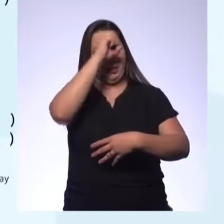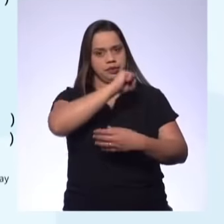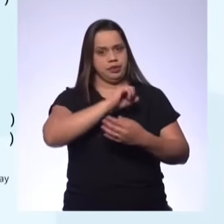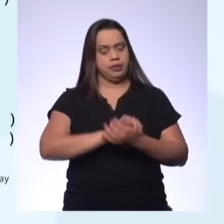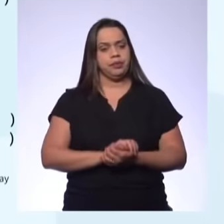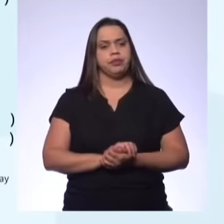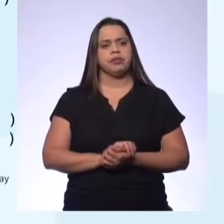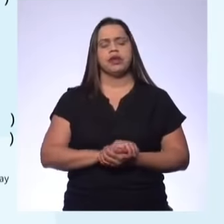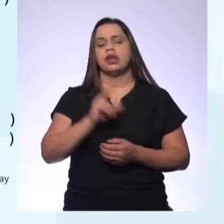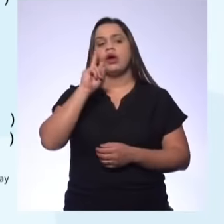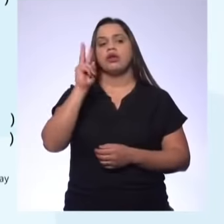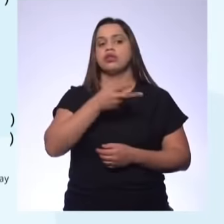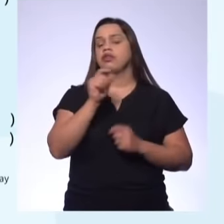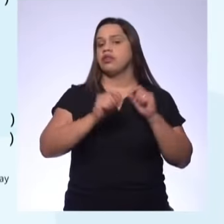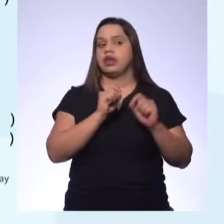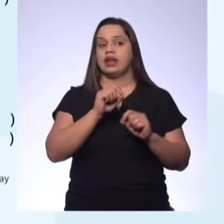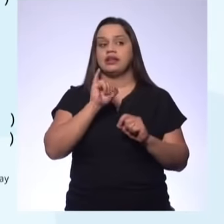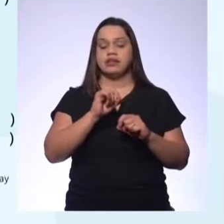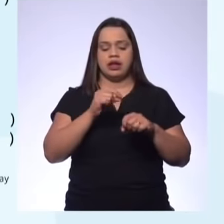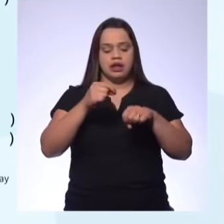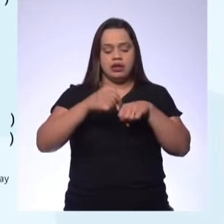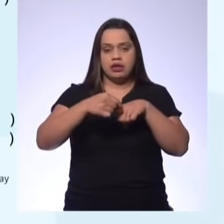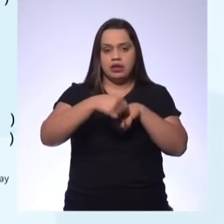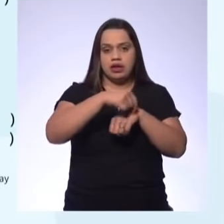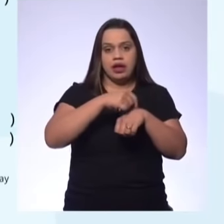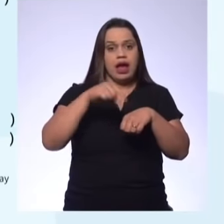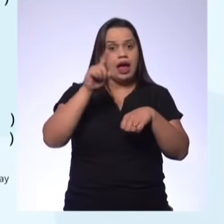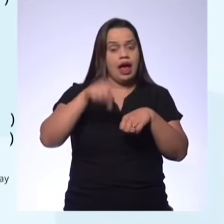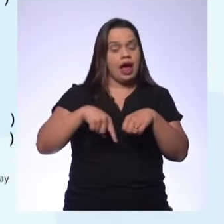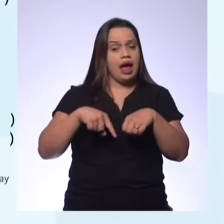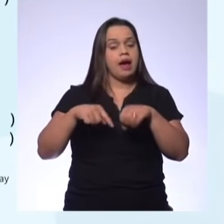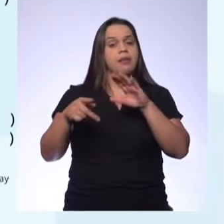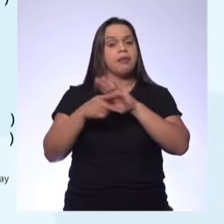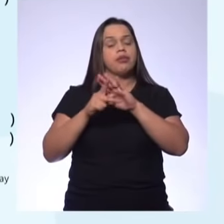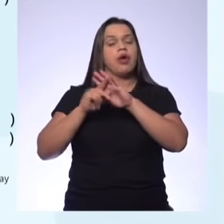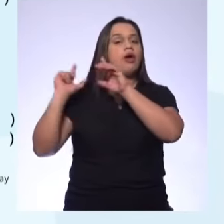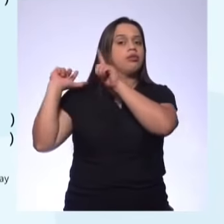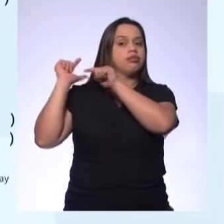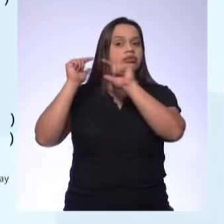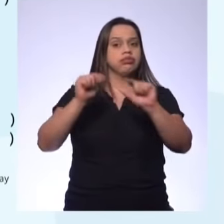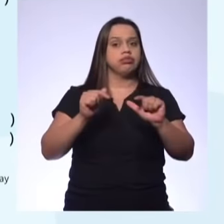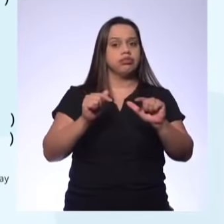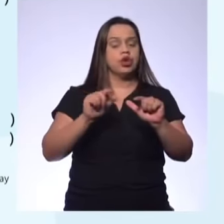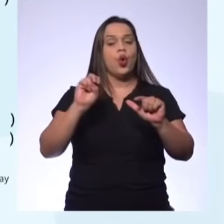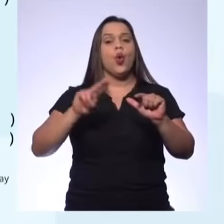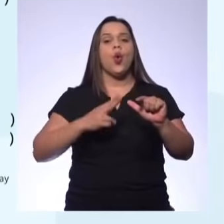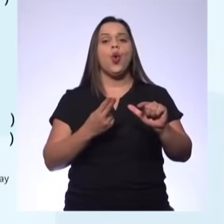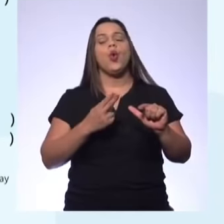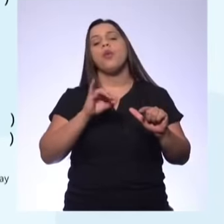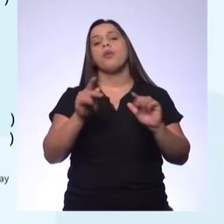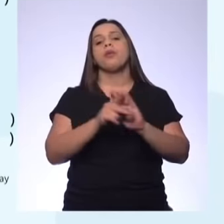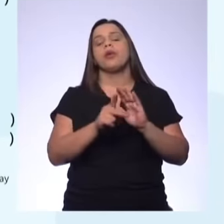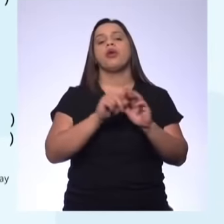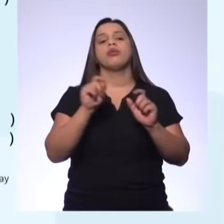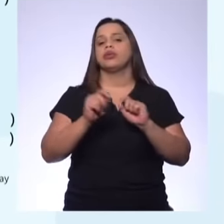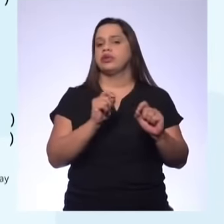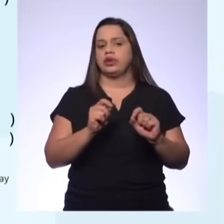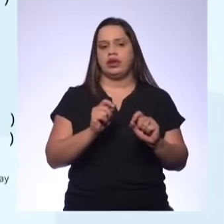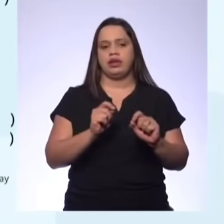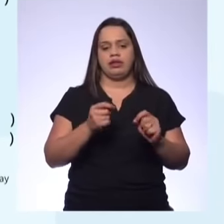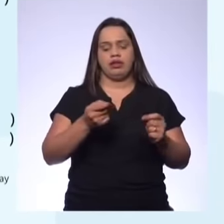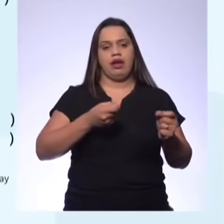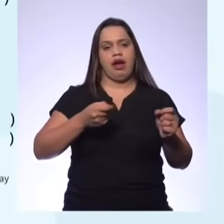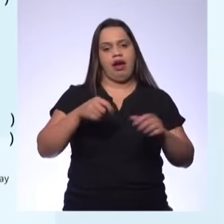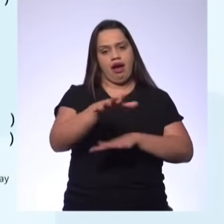se as manchinhas que ela tem se foi hereditário ou se ela adquiriu com convívio essas manchinhas